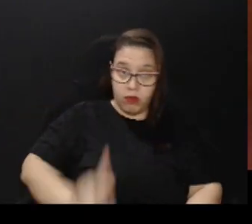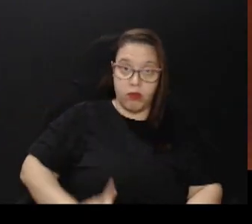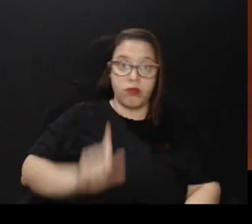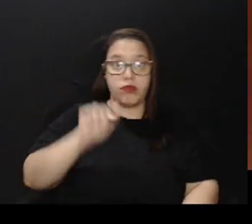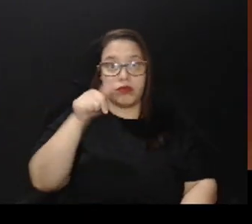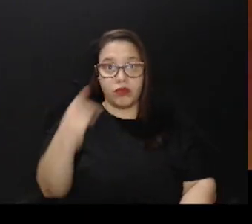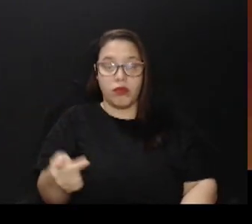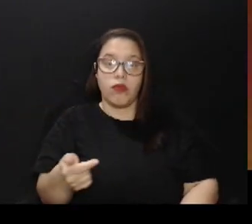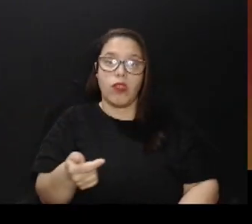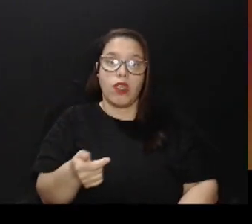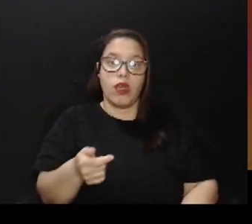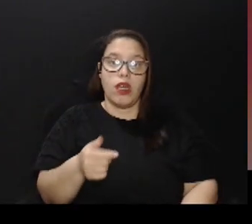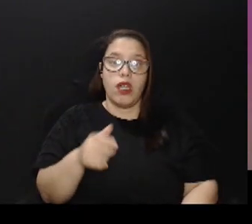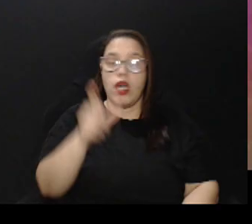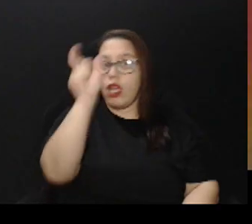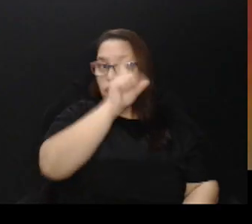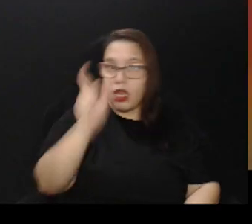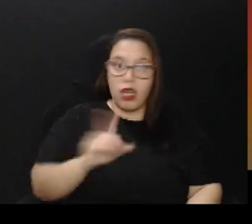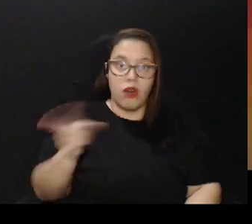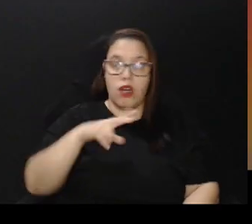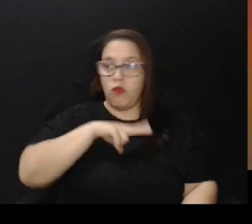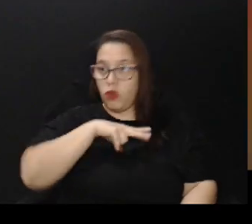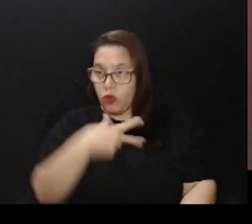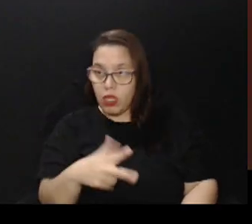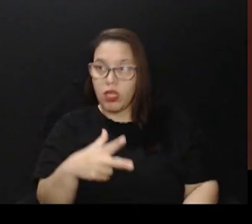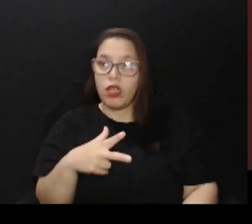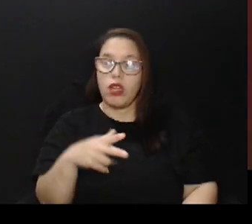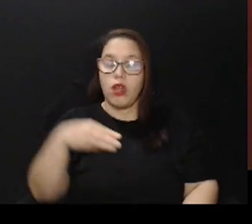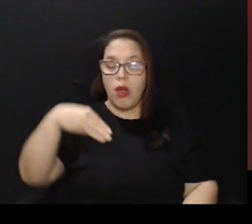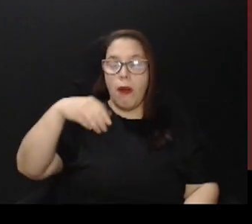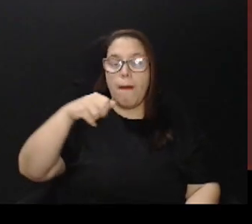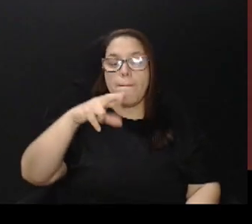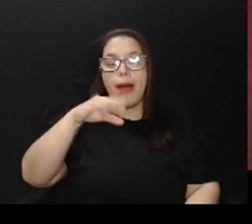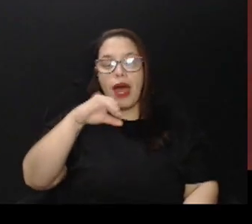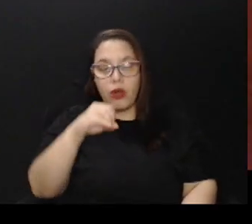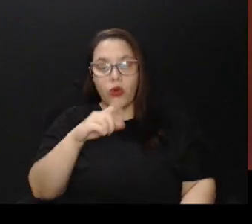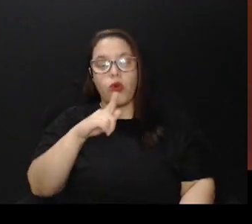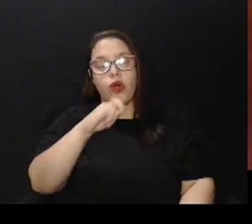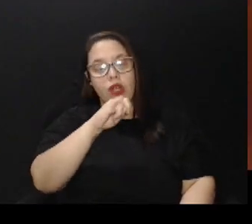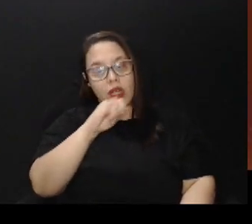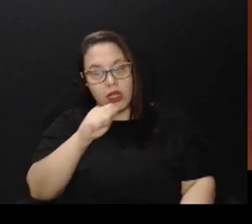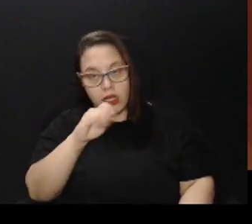ele não era português. Então, Mário Gatti veio para o Brasil também nessa leva de